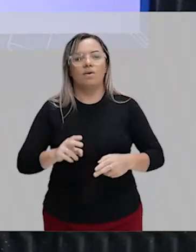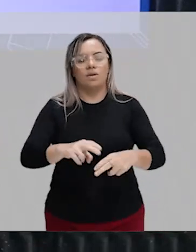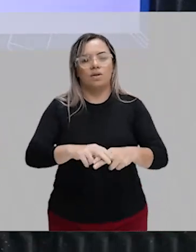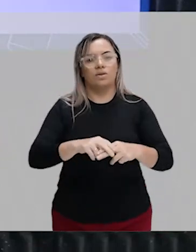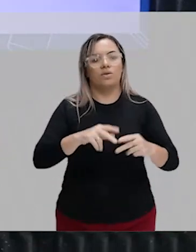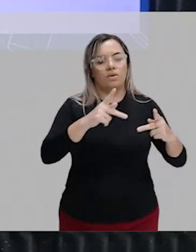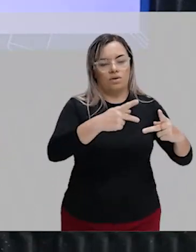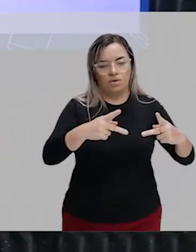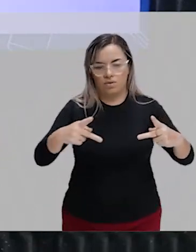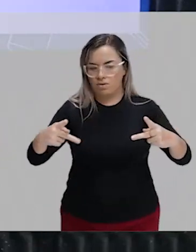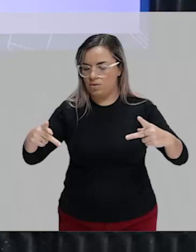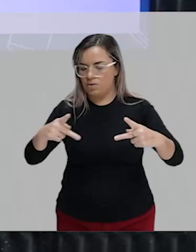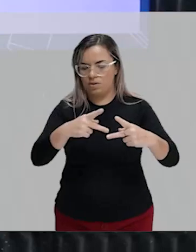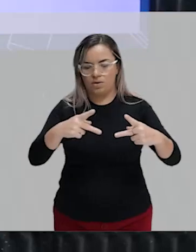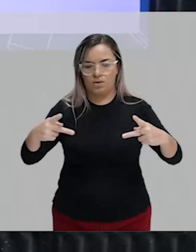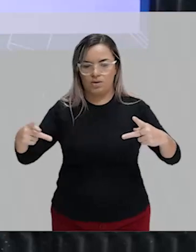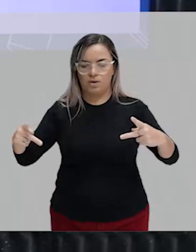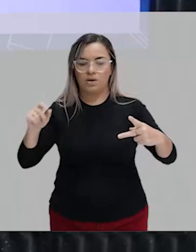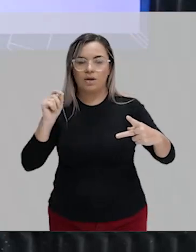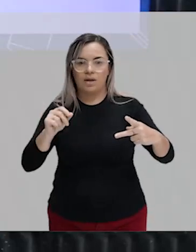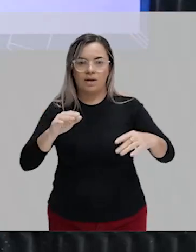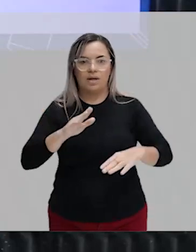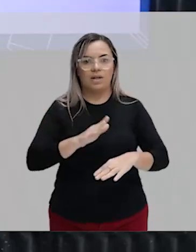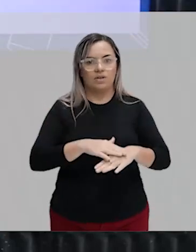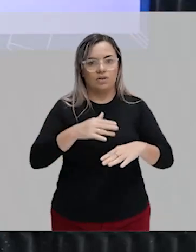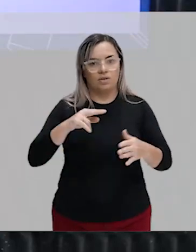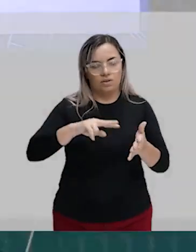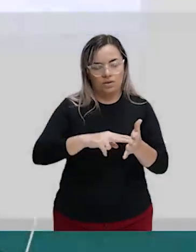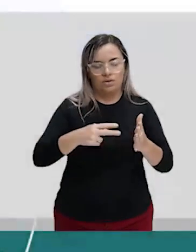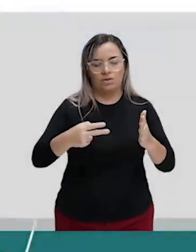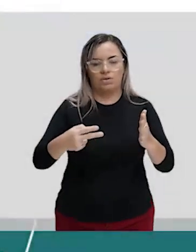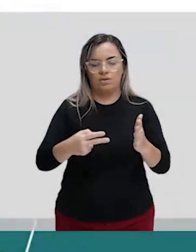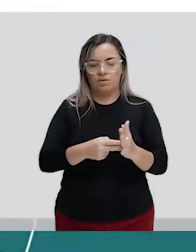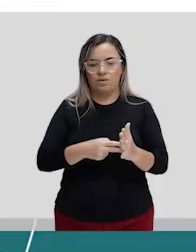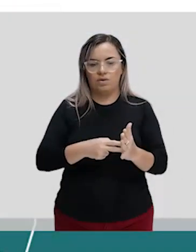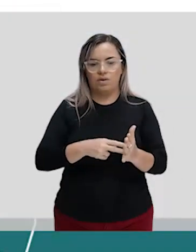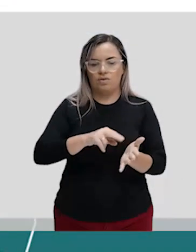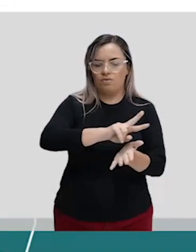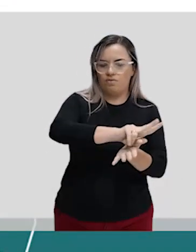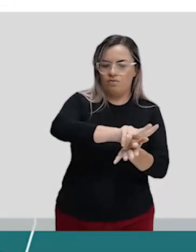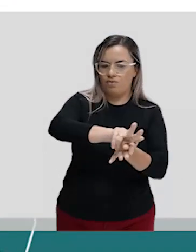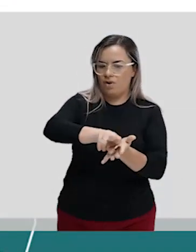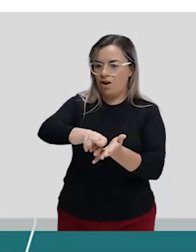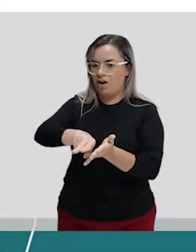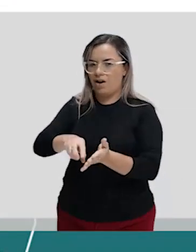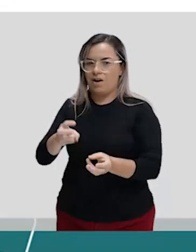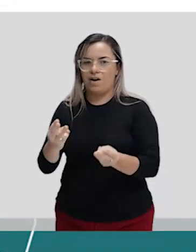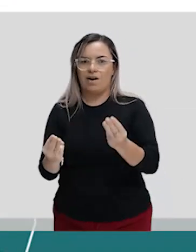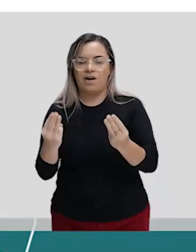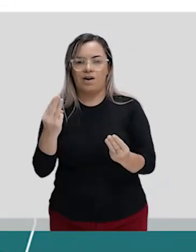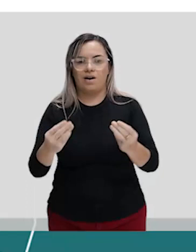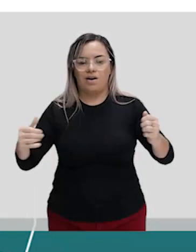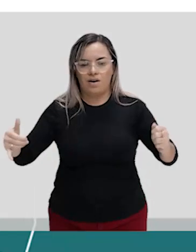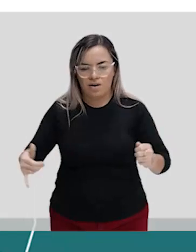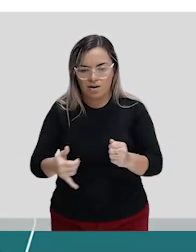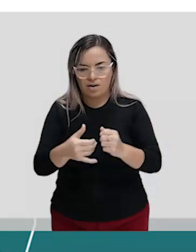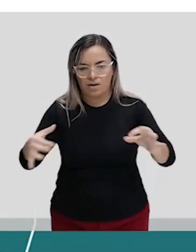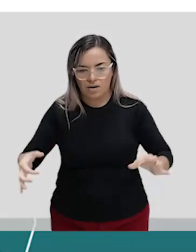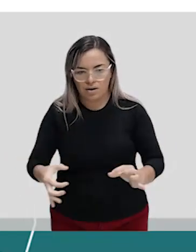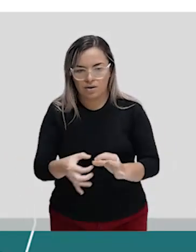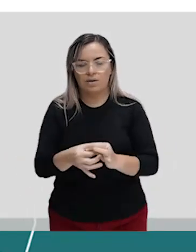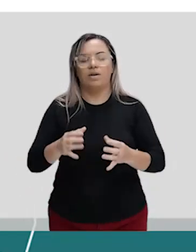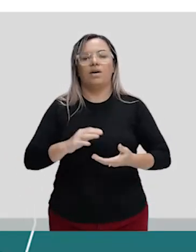ela é formada por vários aminoácidos ligados entre si por ligações peptídicas. Agora eu quero falar com